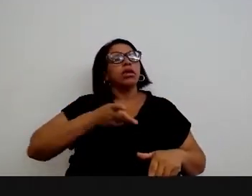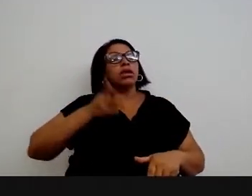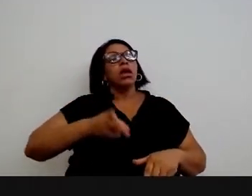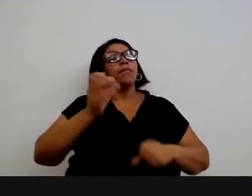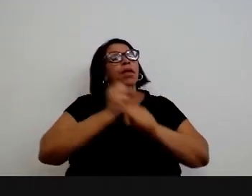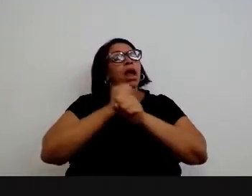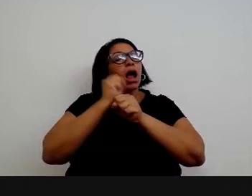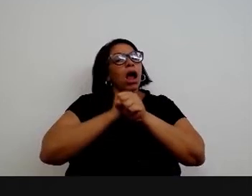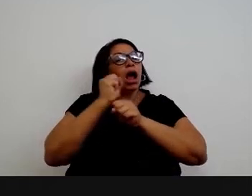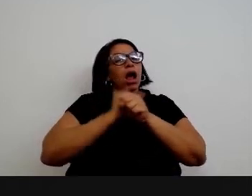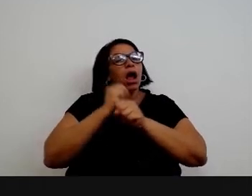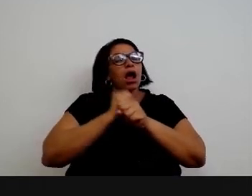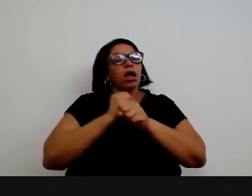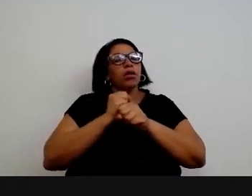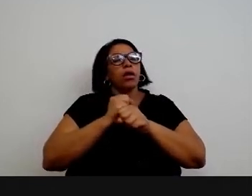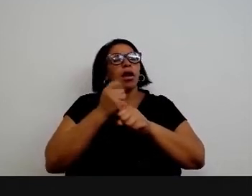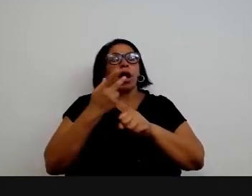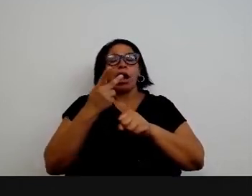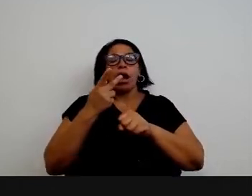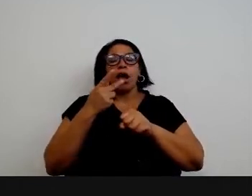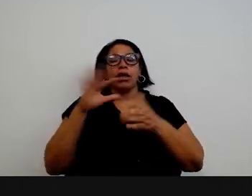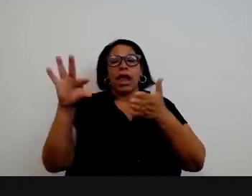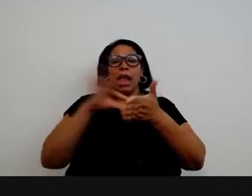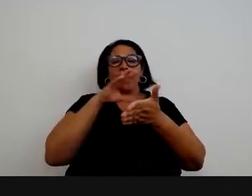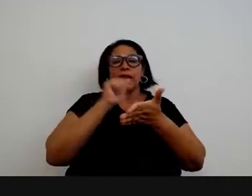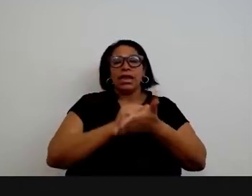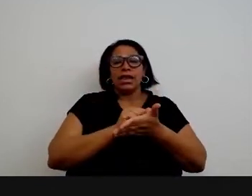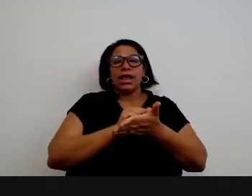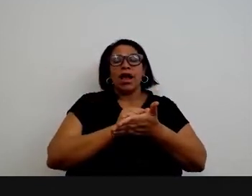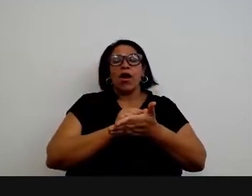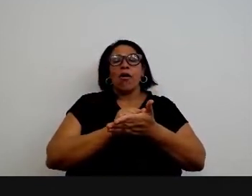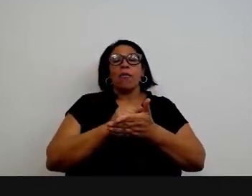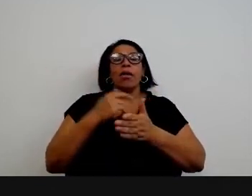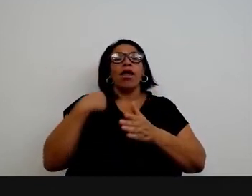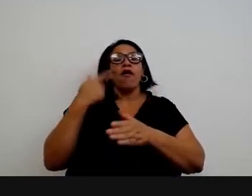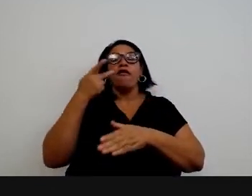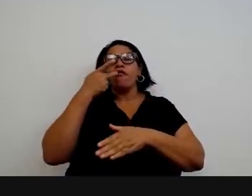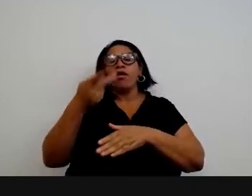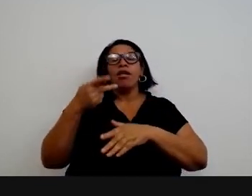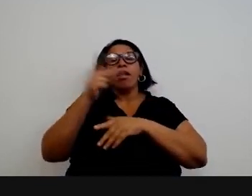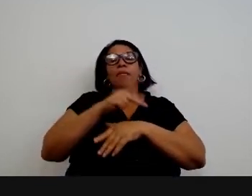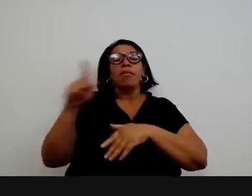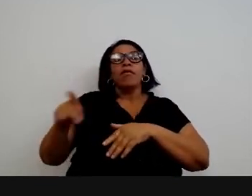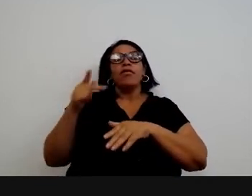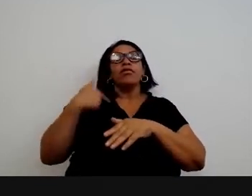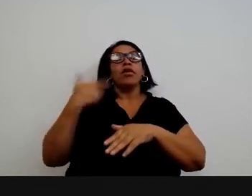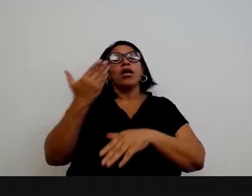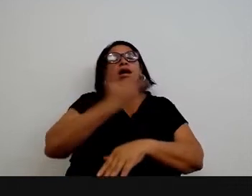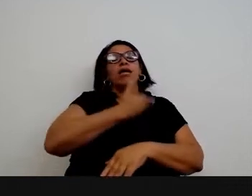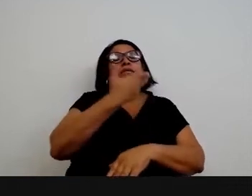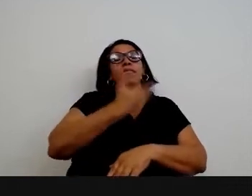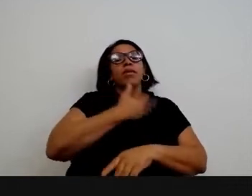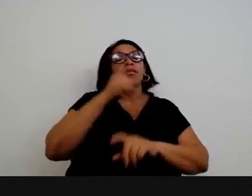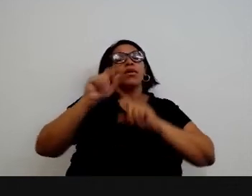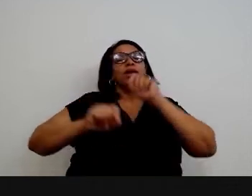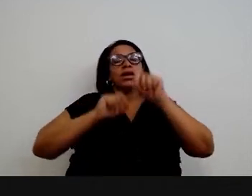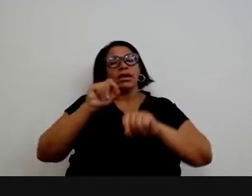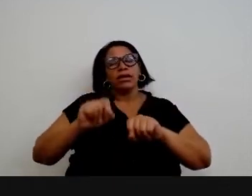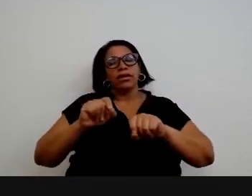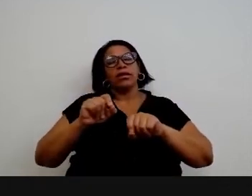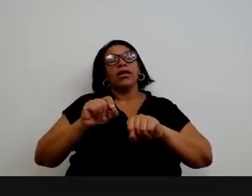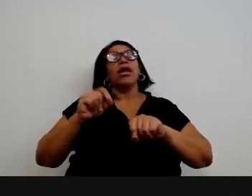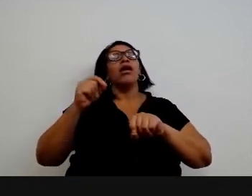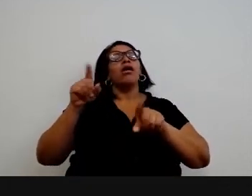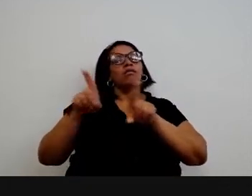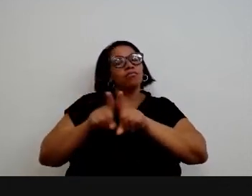todos os anos eu fico esperando. Saiu a inscrição para eu contar para os meus amigos e amigas, professores e professoras. Olha, gente.